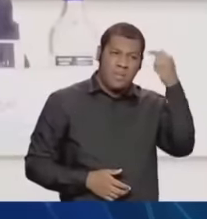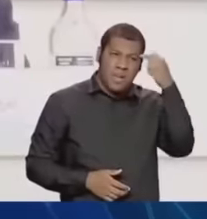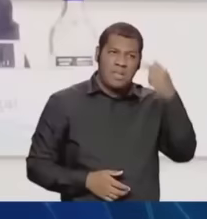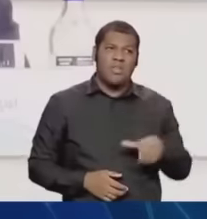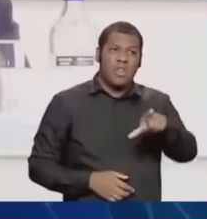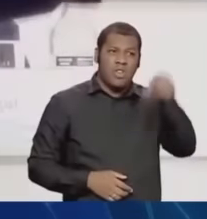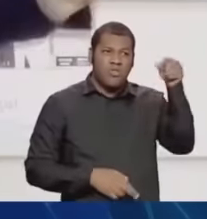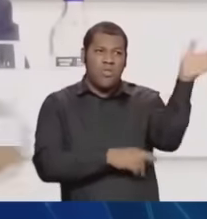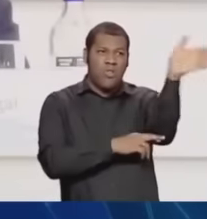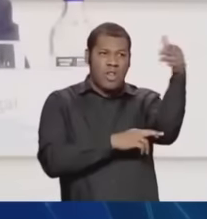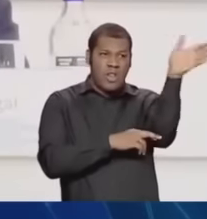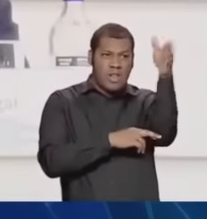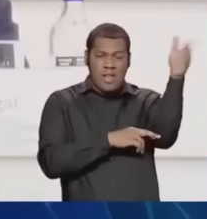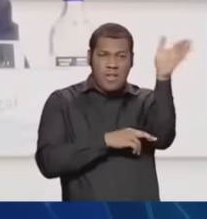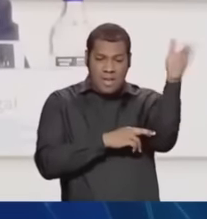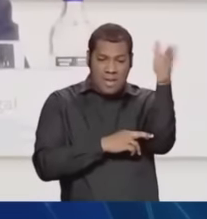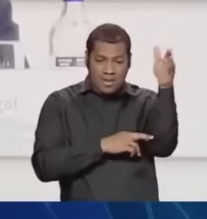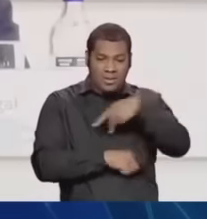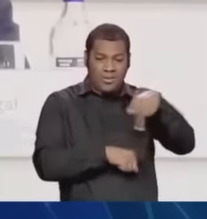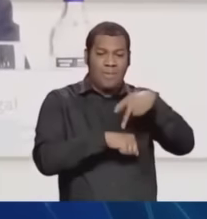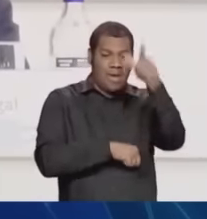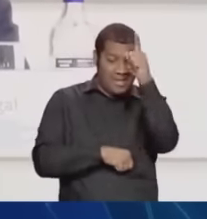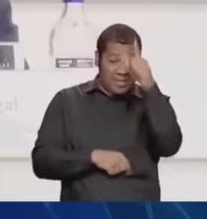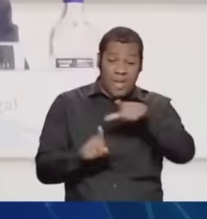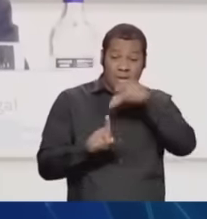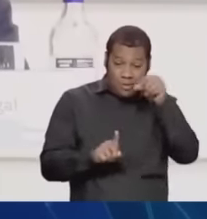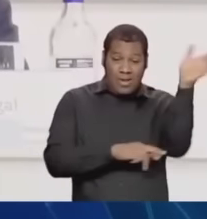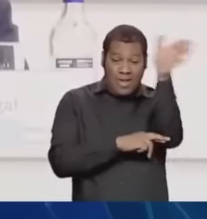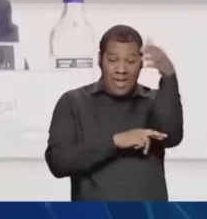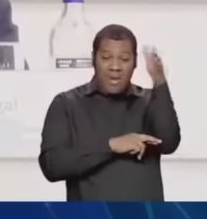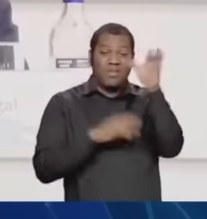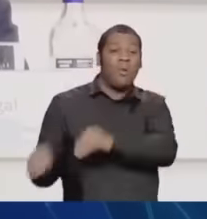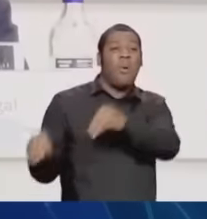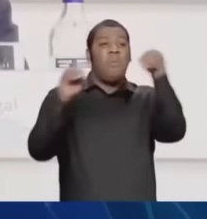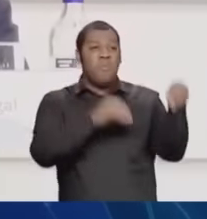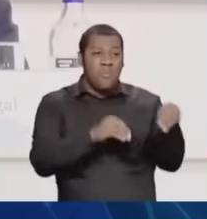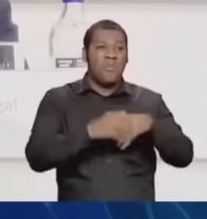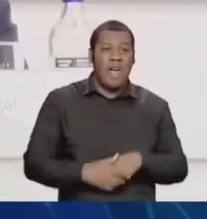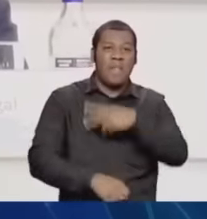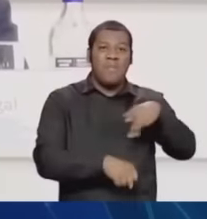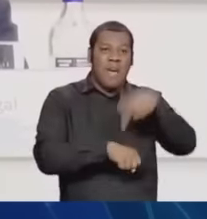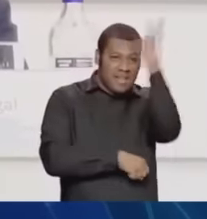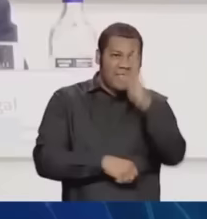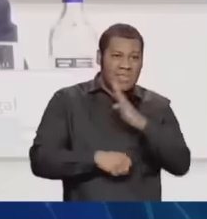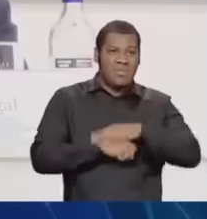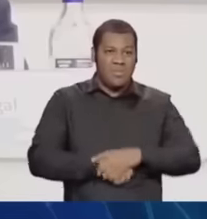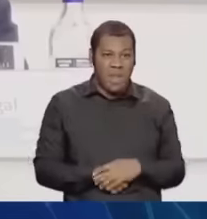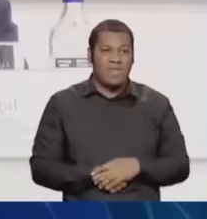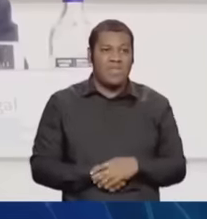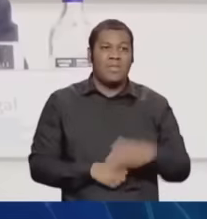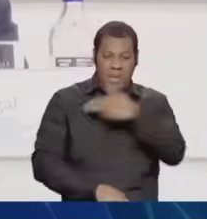levá-lo para ser ministro de Minas e Energia no meu país, para ele poder transformar todos os nossos minérios em produtos, para exportar